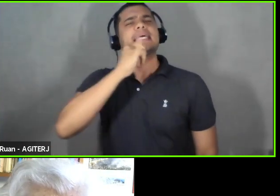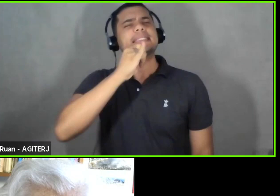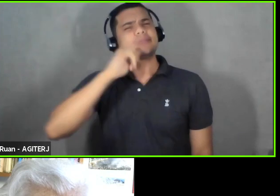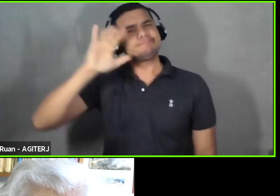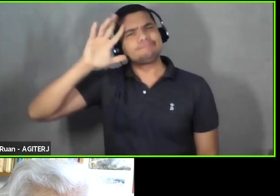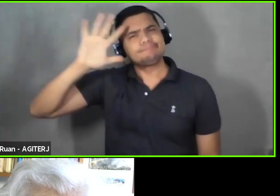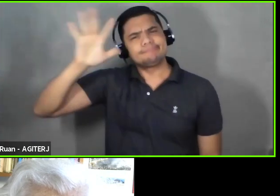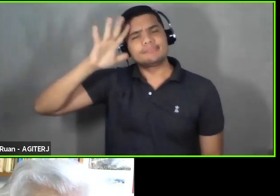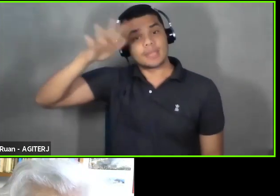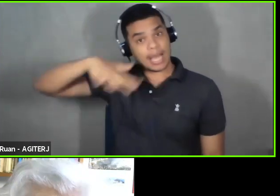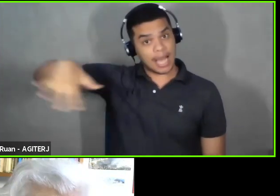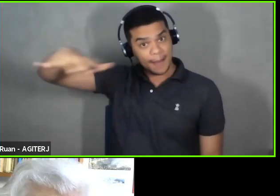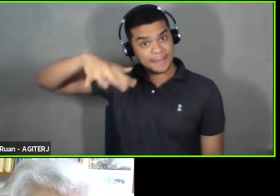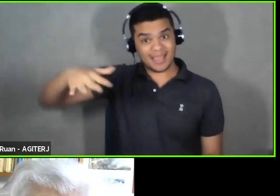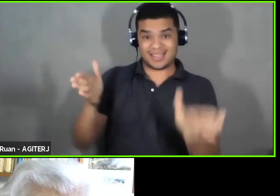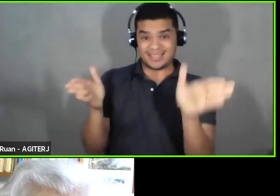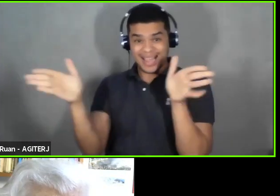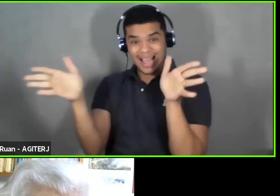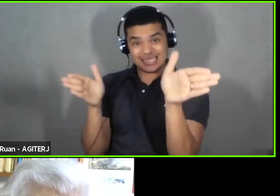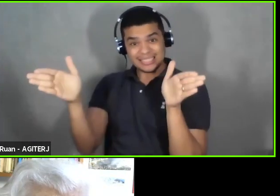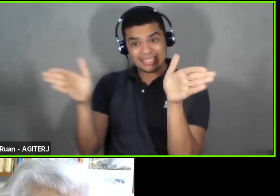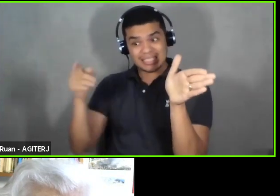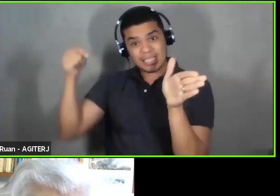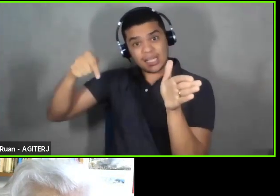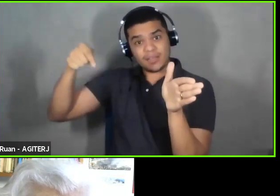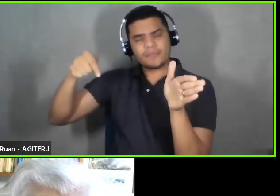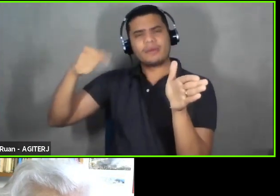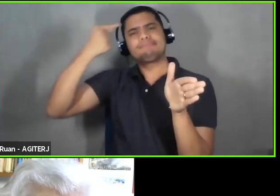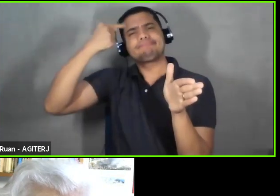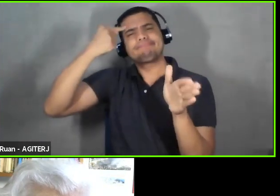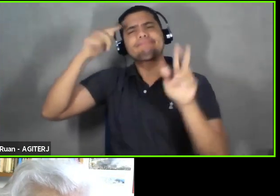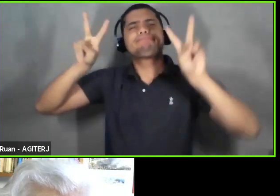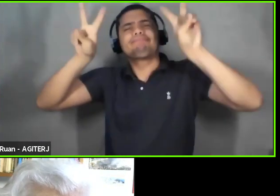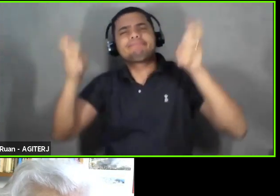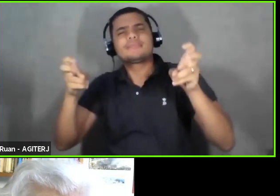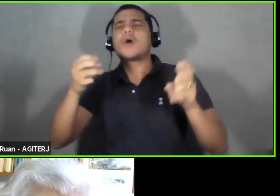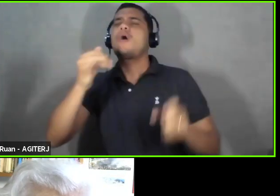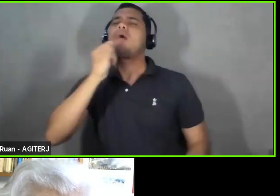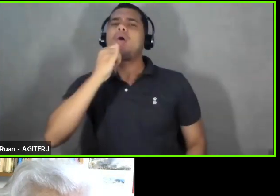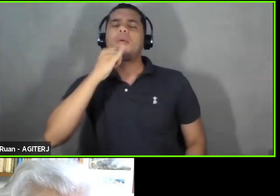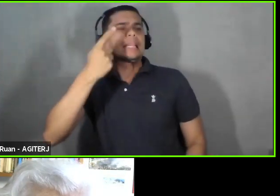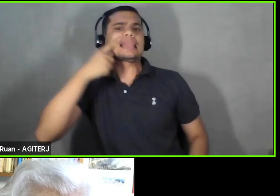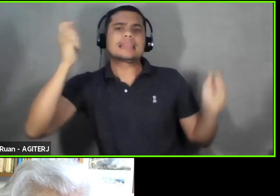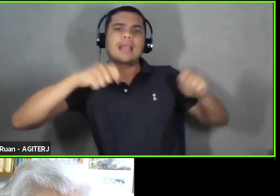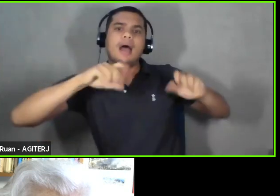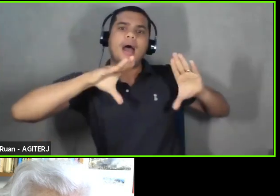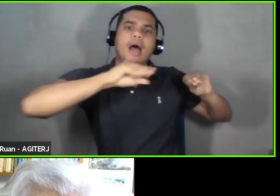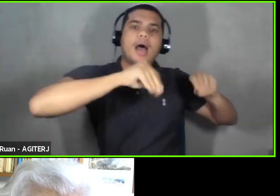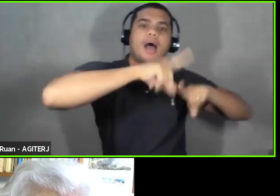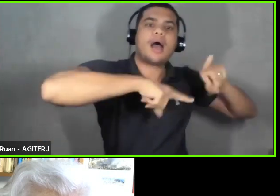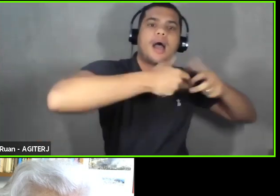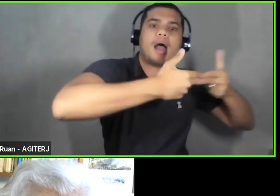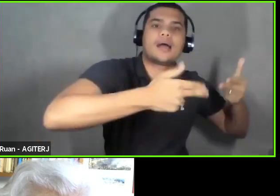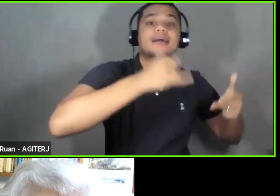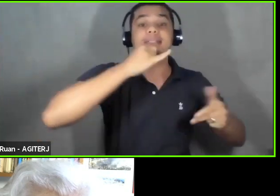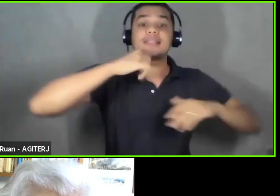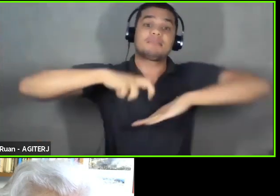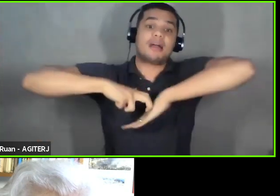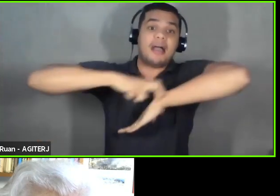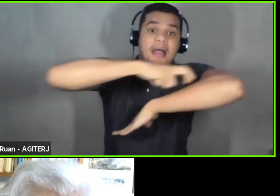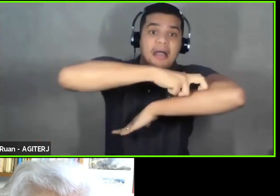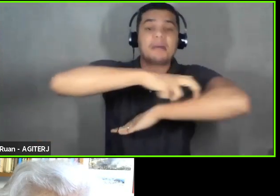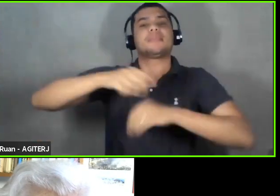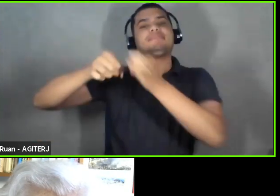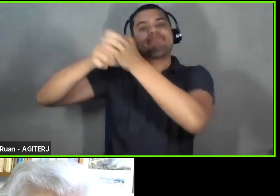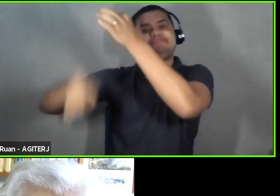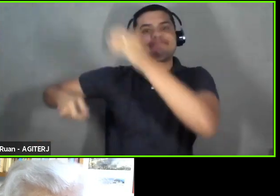pensamos em ambientes acessíveis, nos remetemos àquilo que é tangível, material, como rampa, bengala, recursos